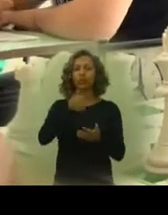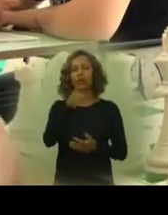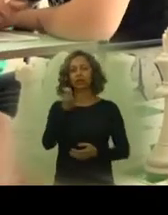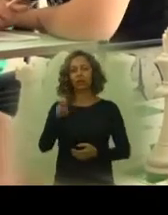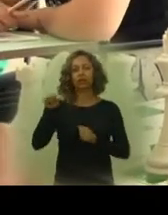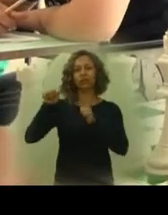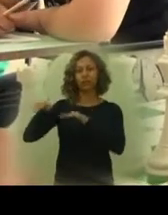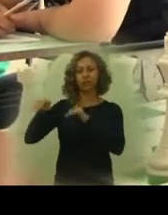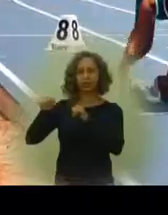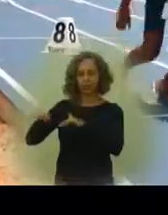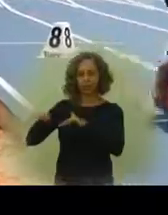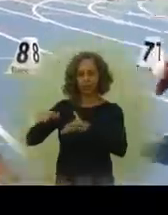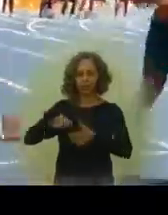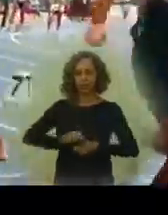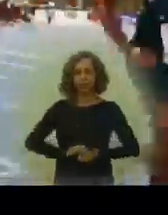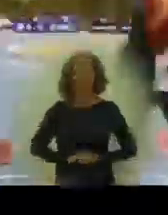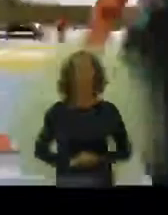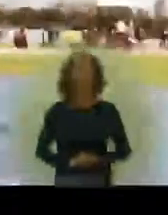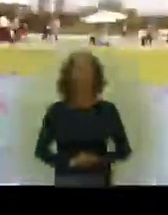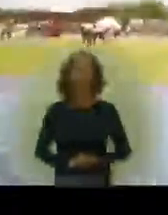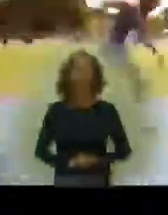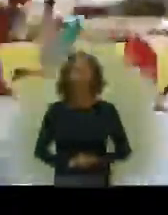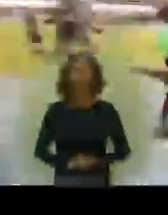15 de setembro.